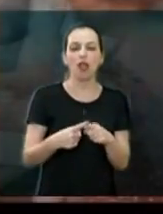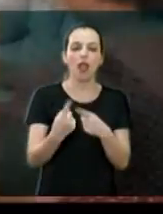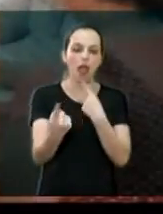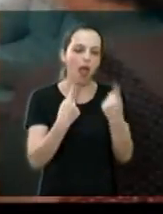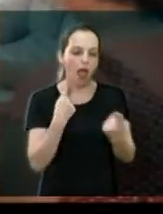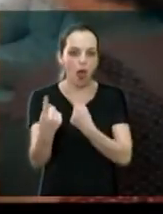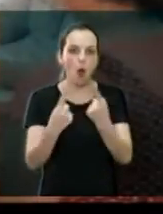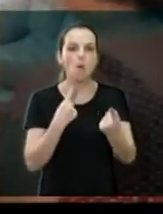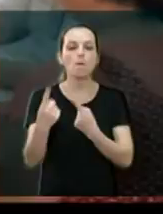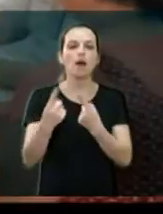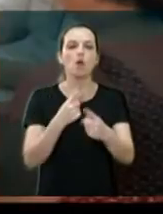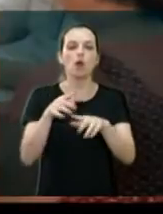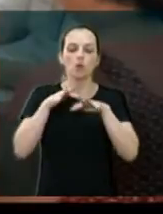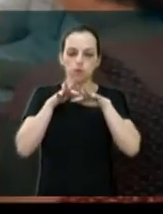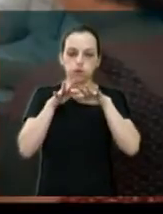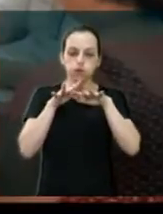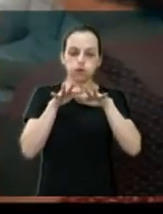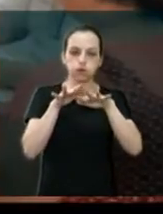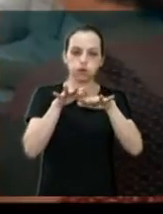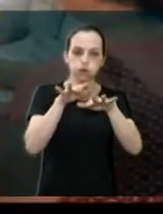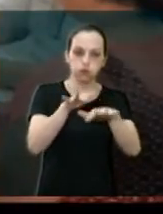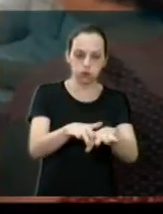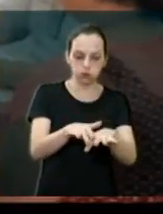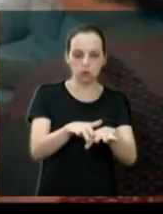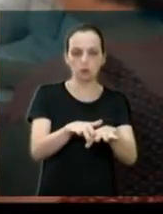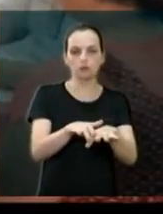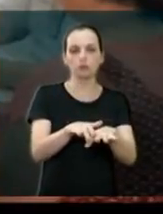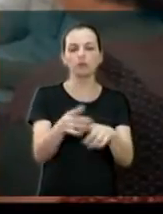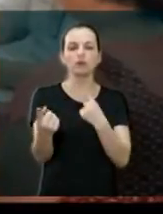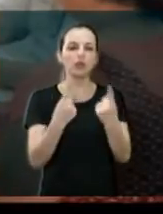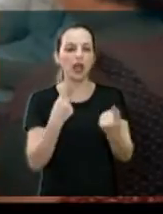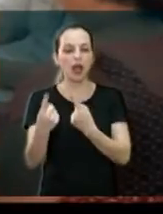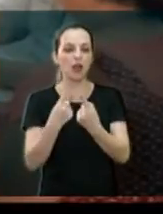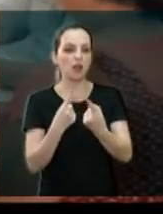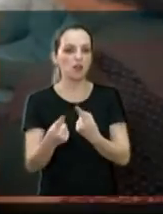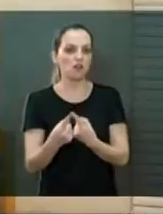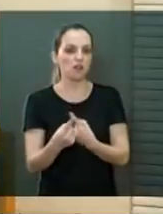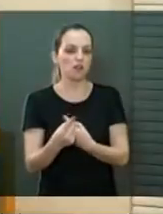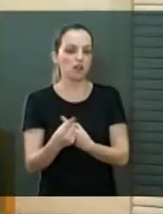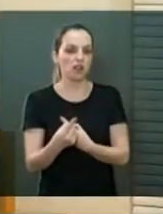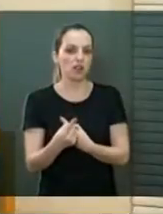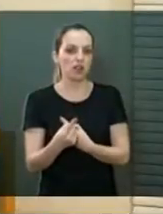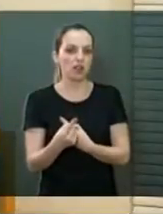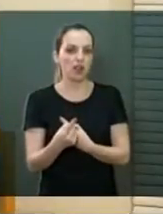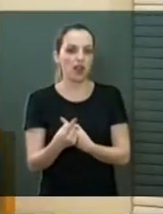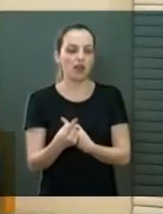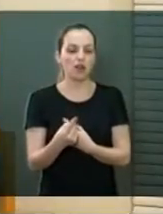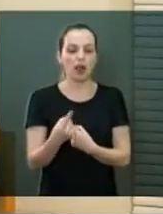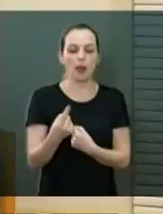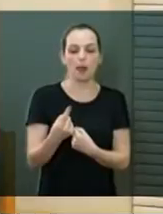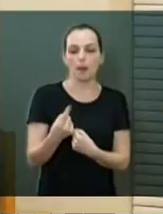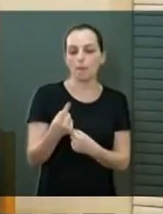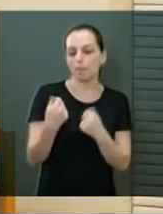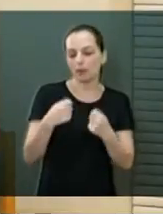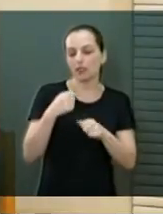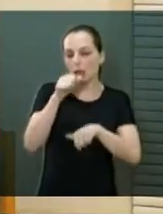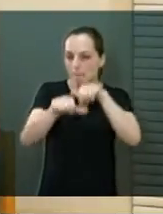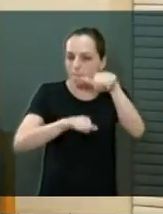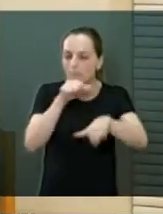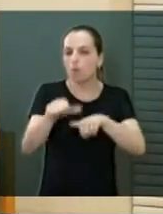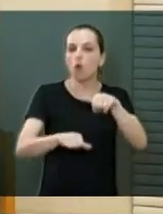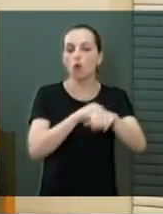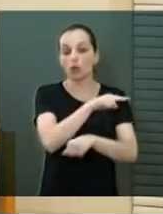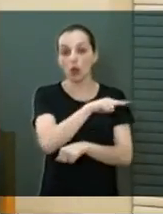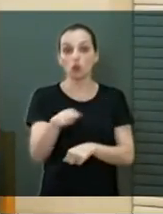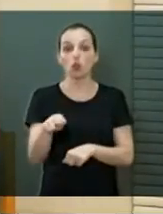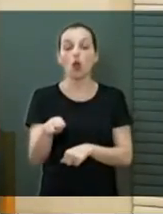possui alto tráfego e menor velocidade. A via deixará de ser tão expressa como o nome diz e teremos que mudar seu nome. O que você que está